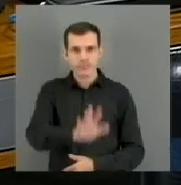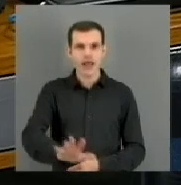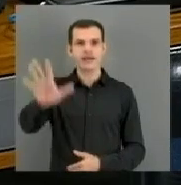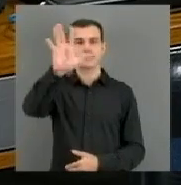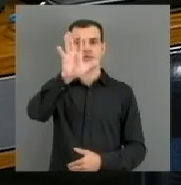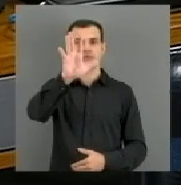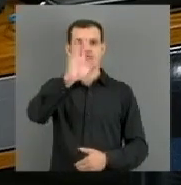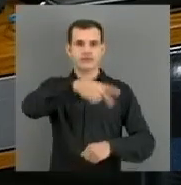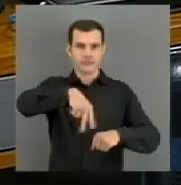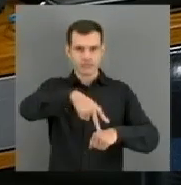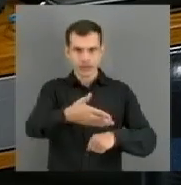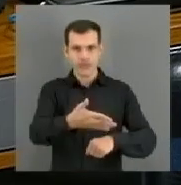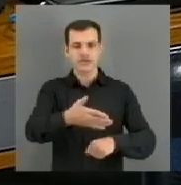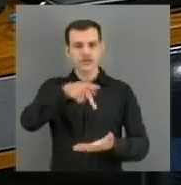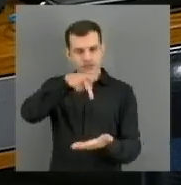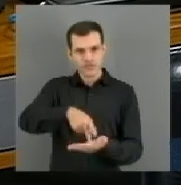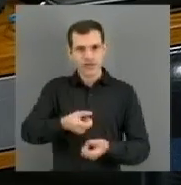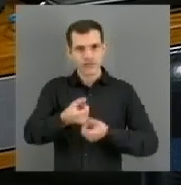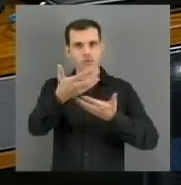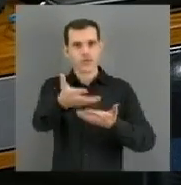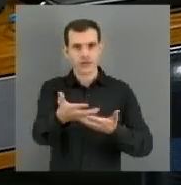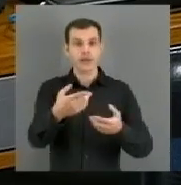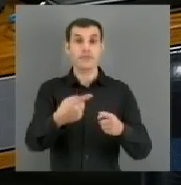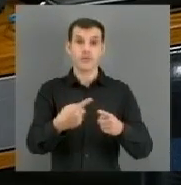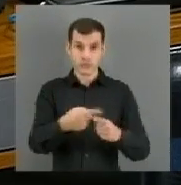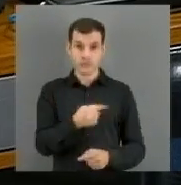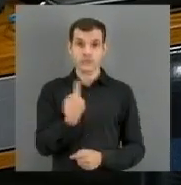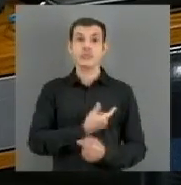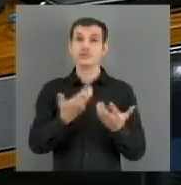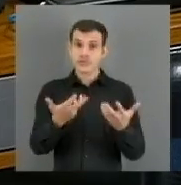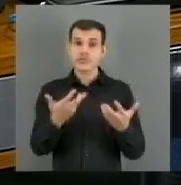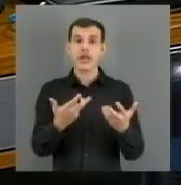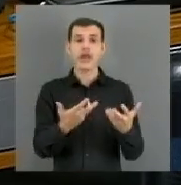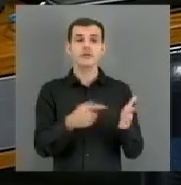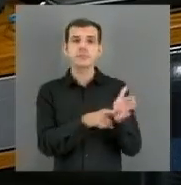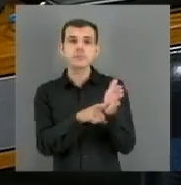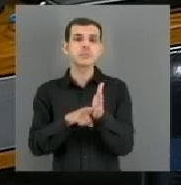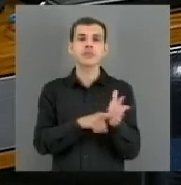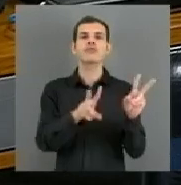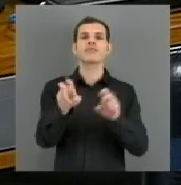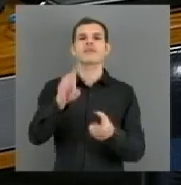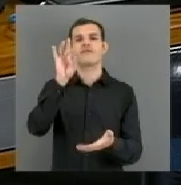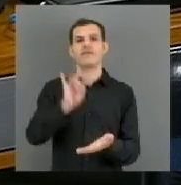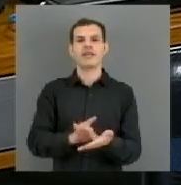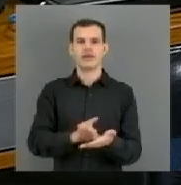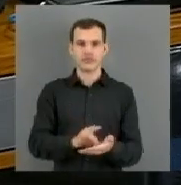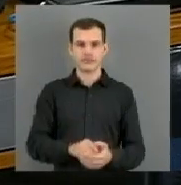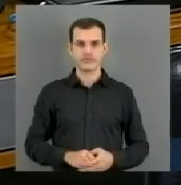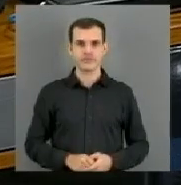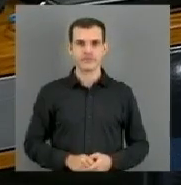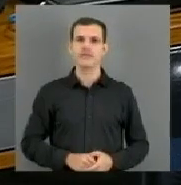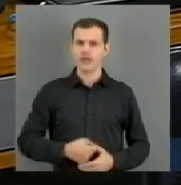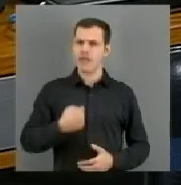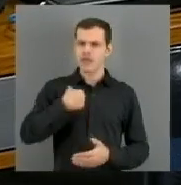revelar a verdade sobre o que aconteceu. O que a gente quer buscar é a verdade sobre isso. E eu